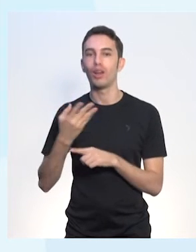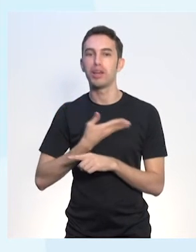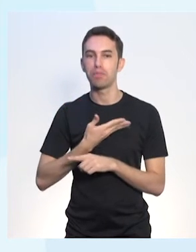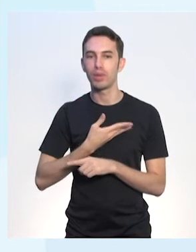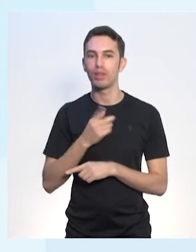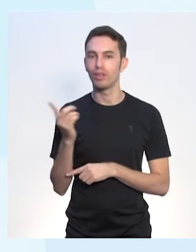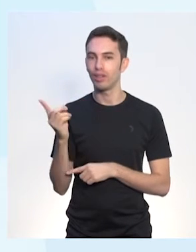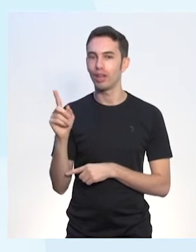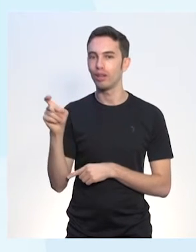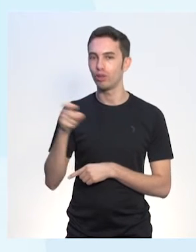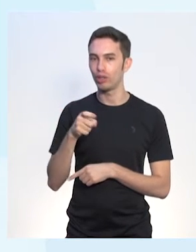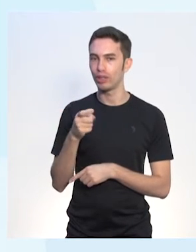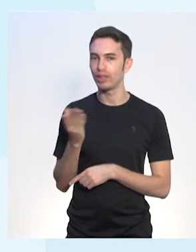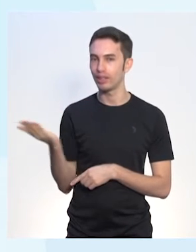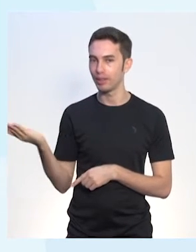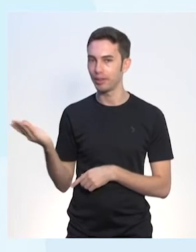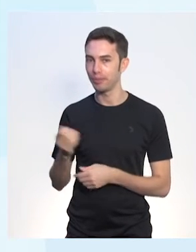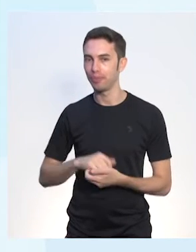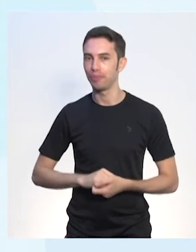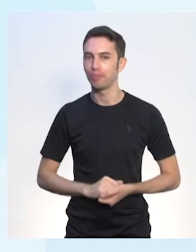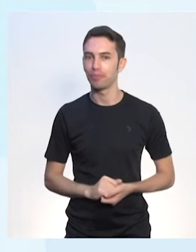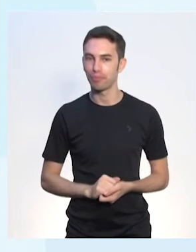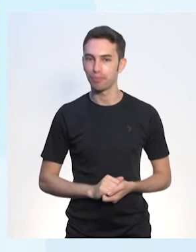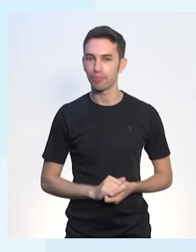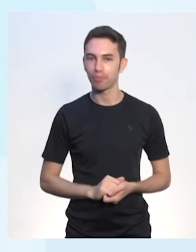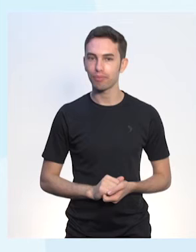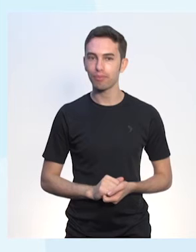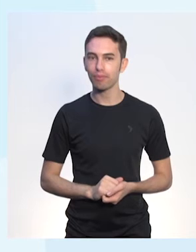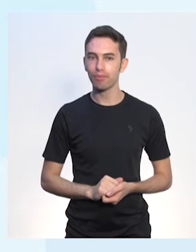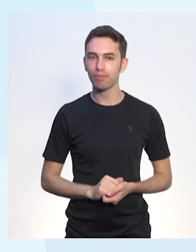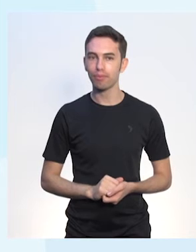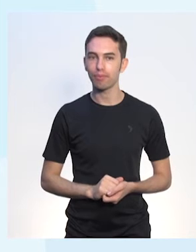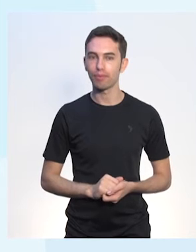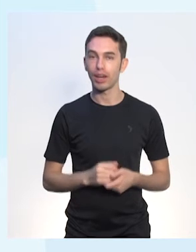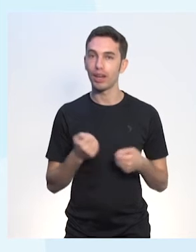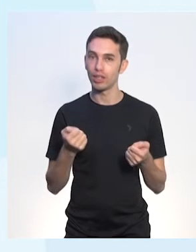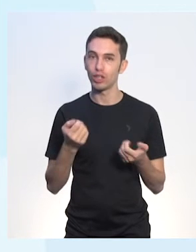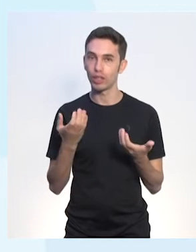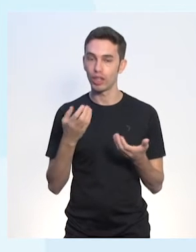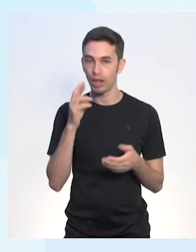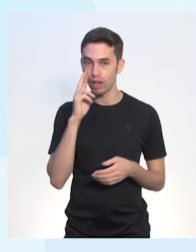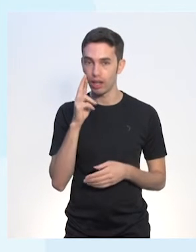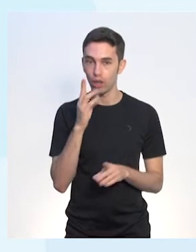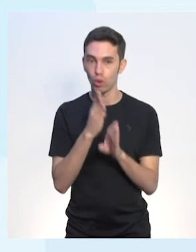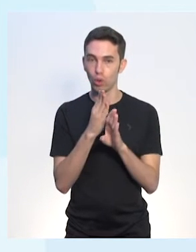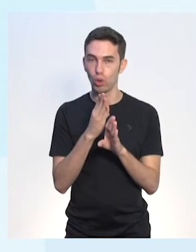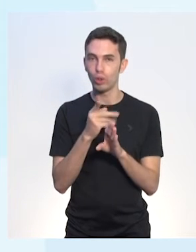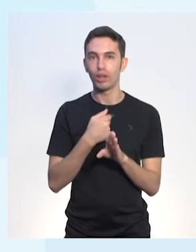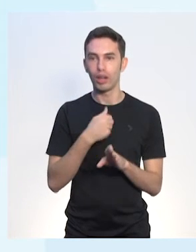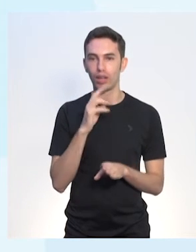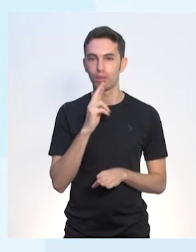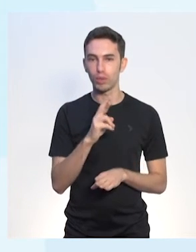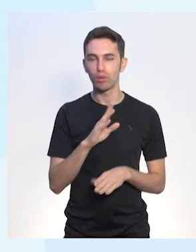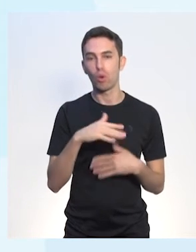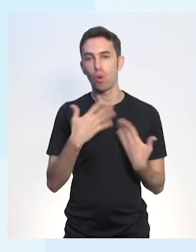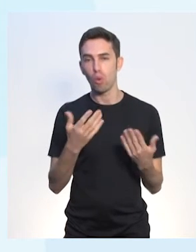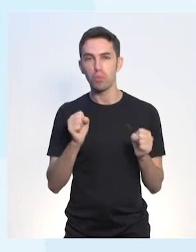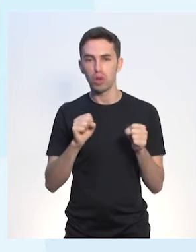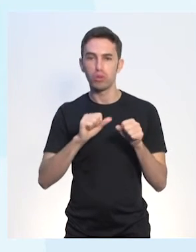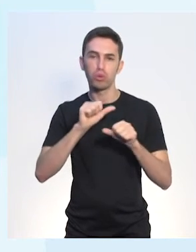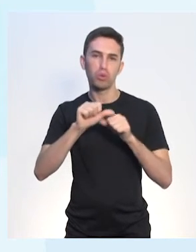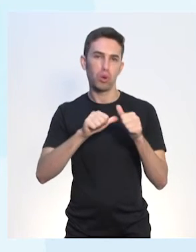do terceiro amigo que a gente quer encontrar. Poderia ter colocado numa outra posição, como está no exemplo aqui,